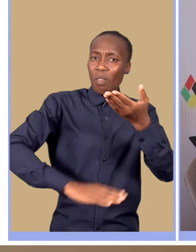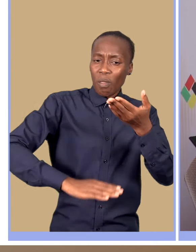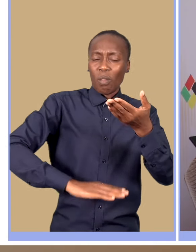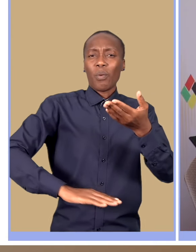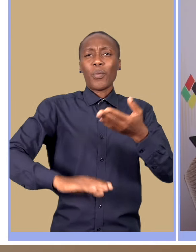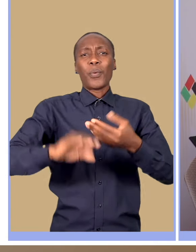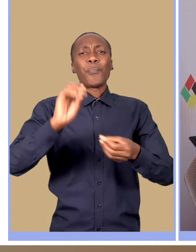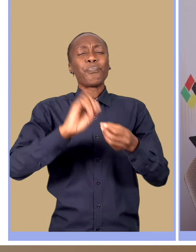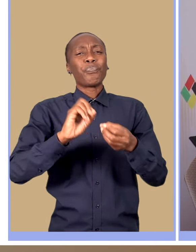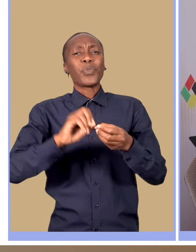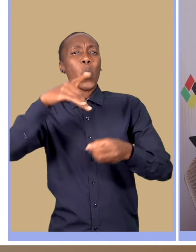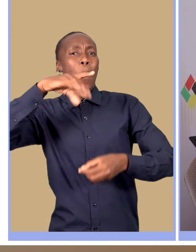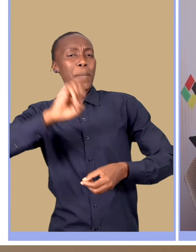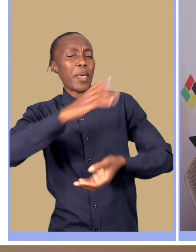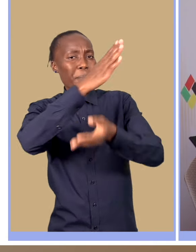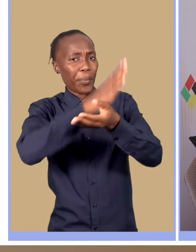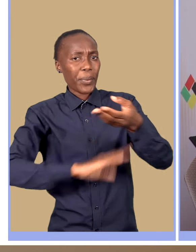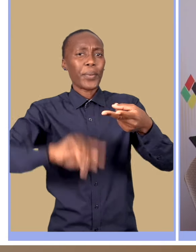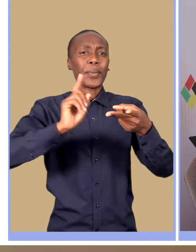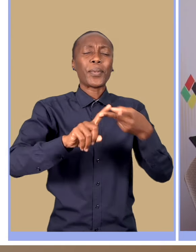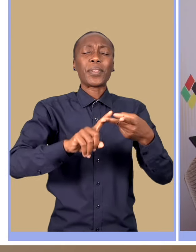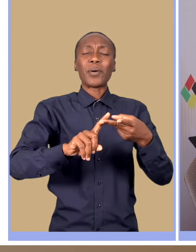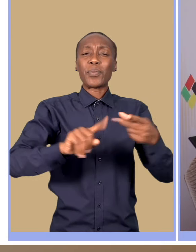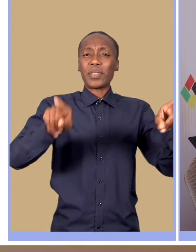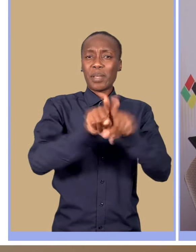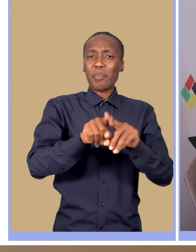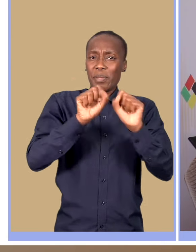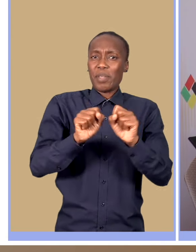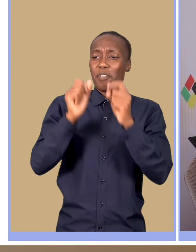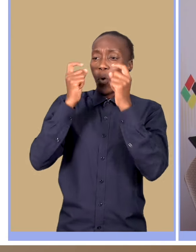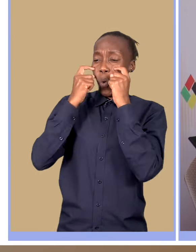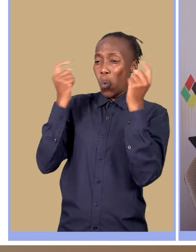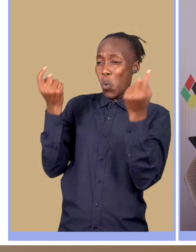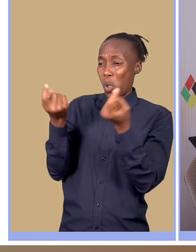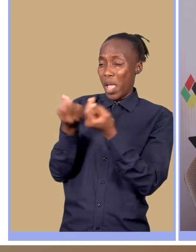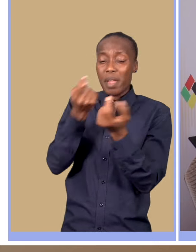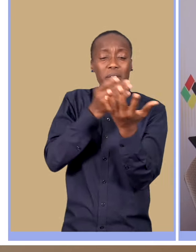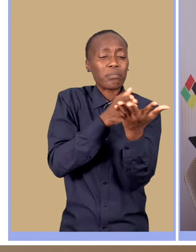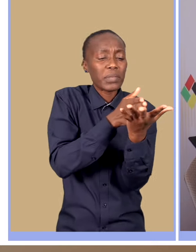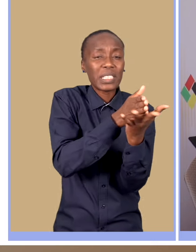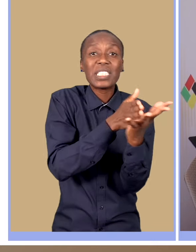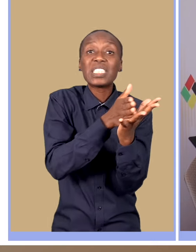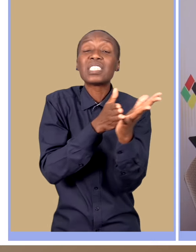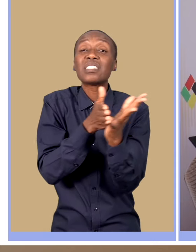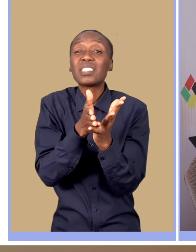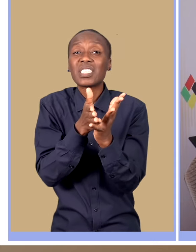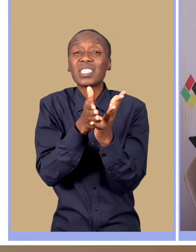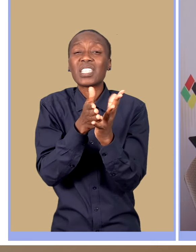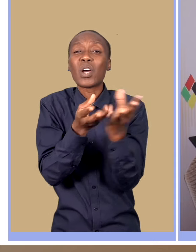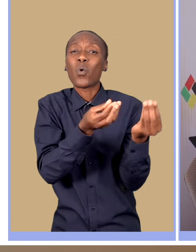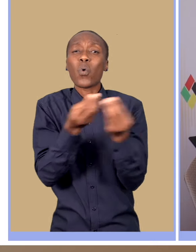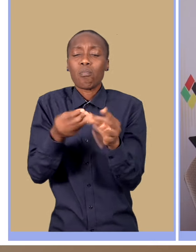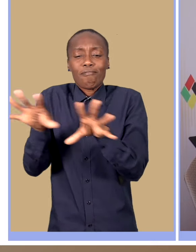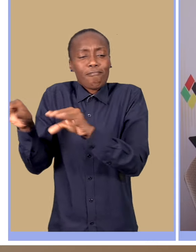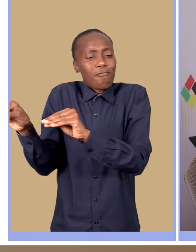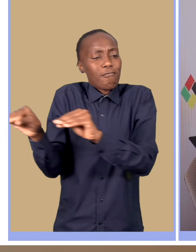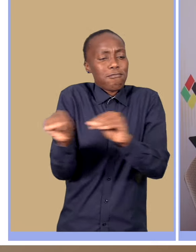ligada à amputação, não é? De membros superiores ou inferiores, então nós tínhamos que olhar a nossa estratégia